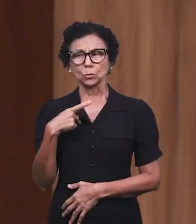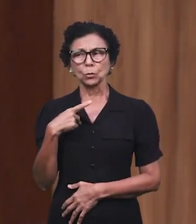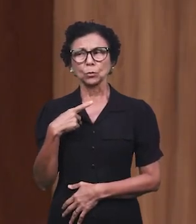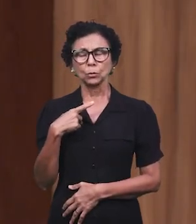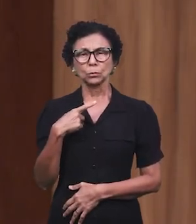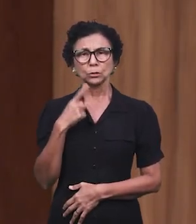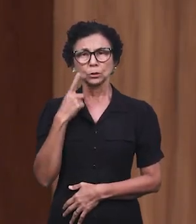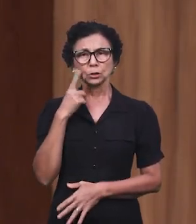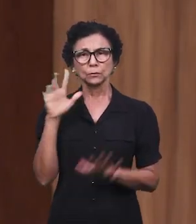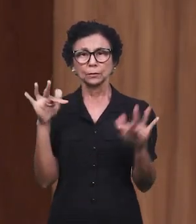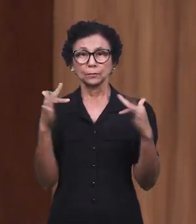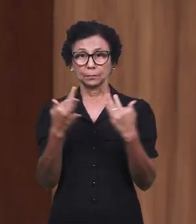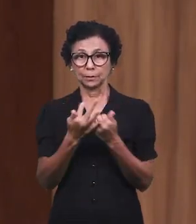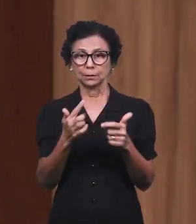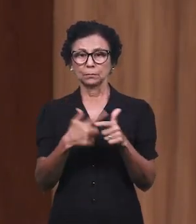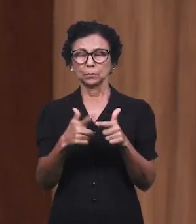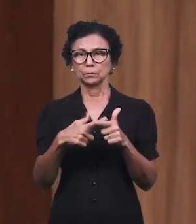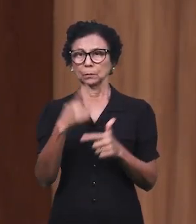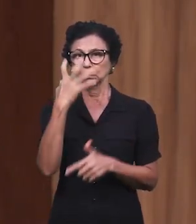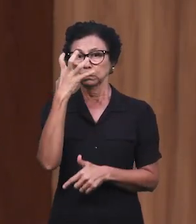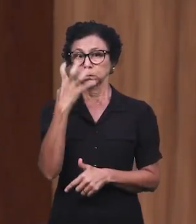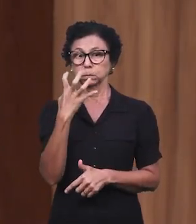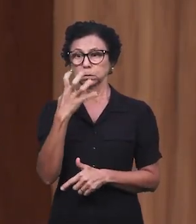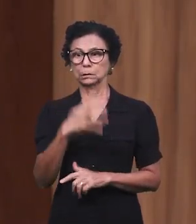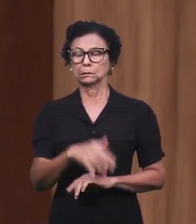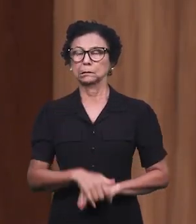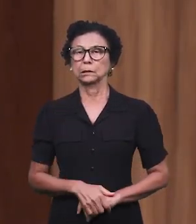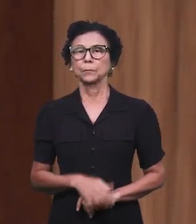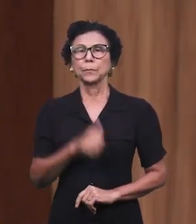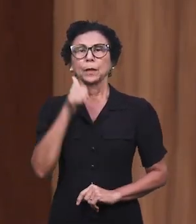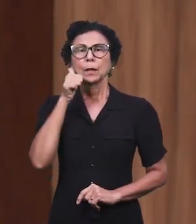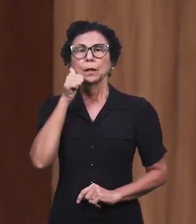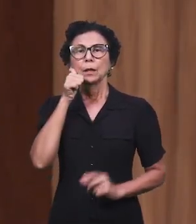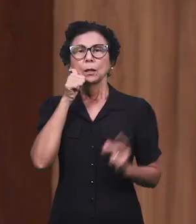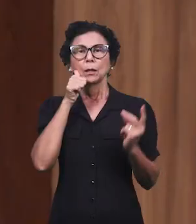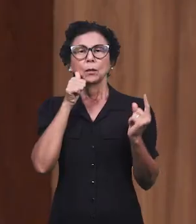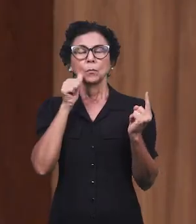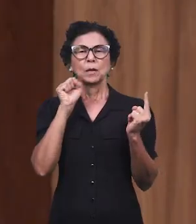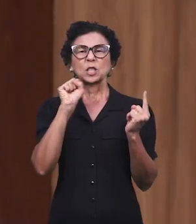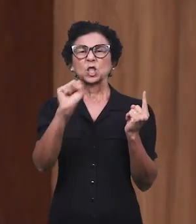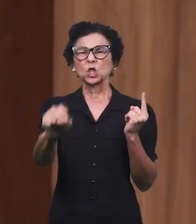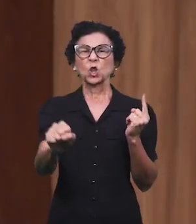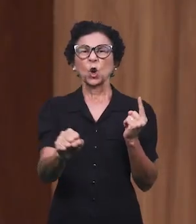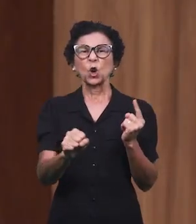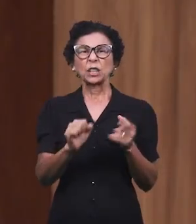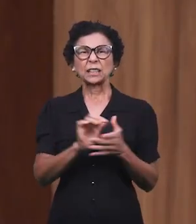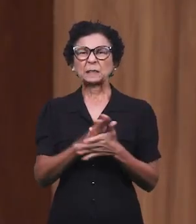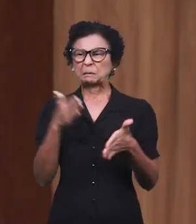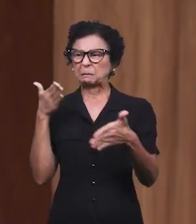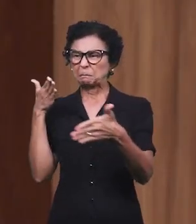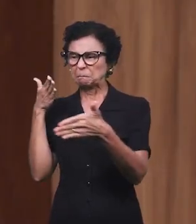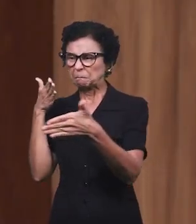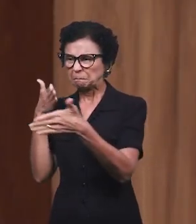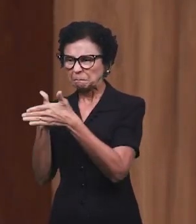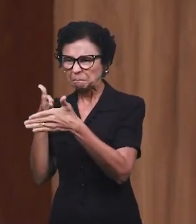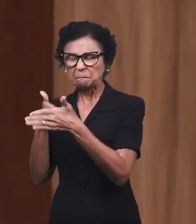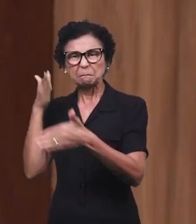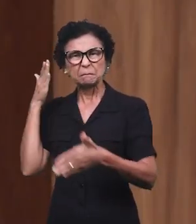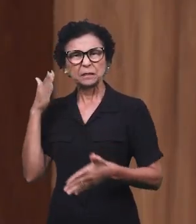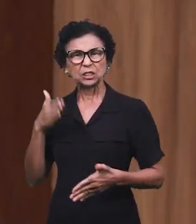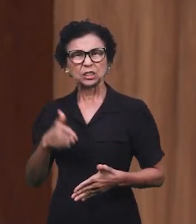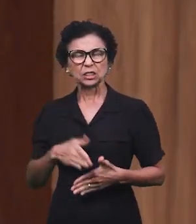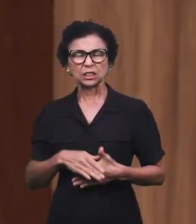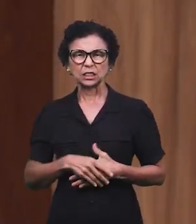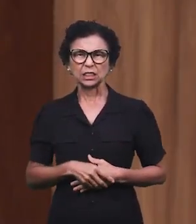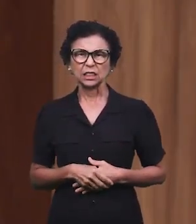famílias passando por problemas sérios. De uma sogra que quer se intrometer na vida do casal e